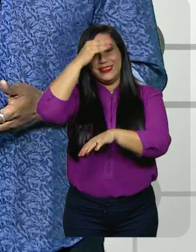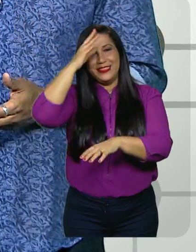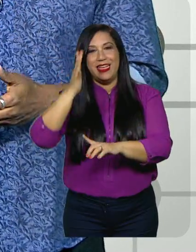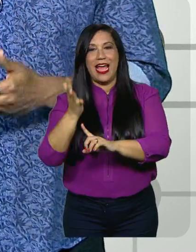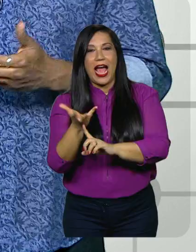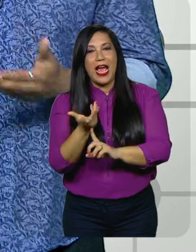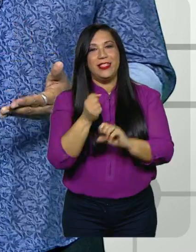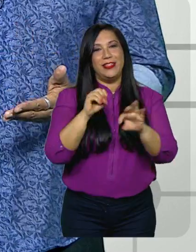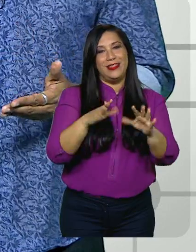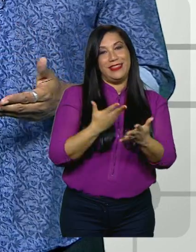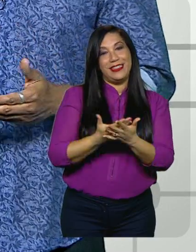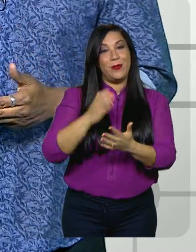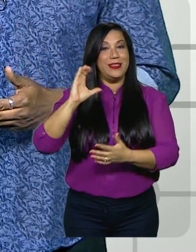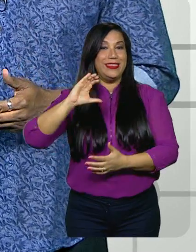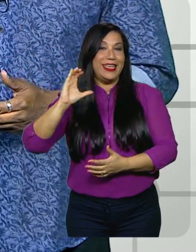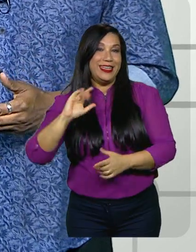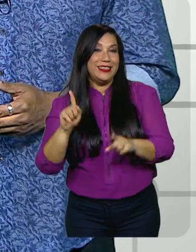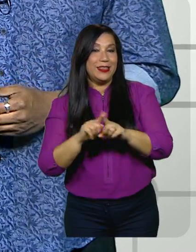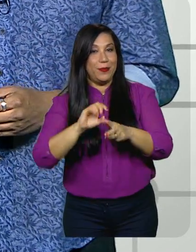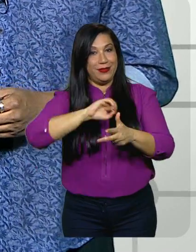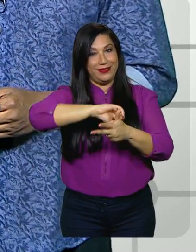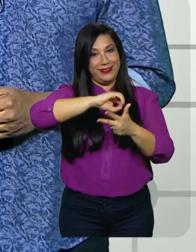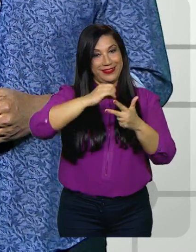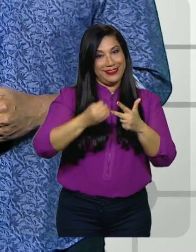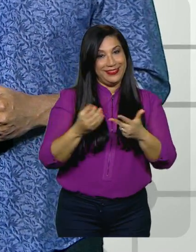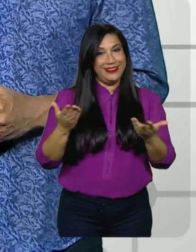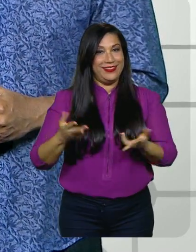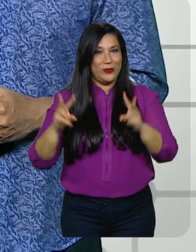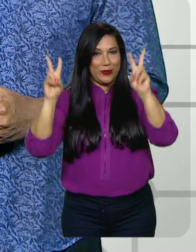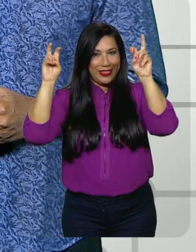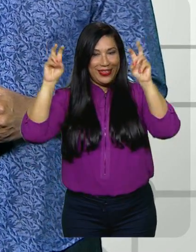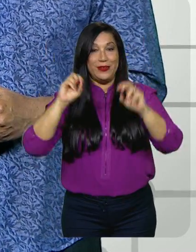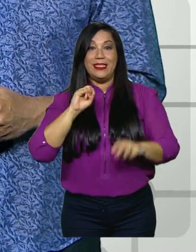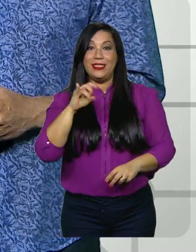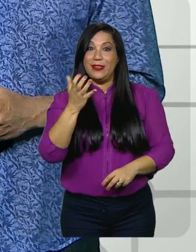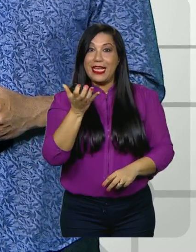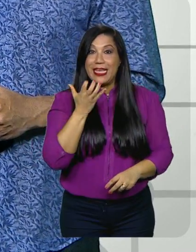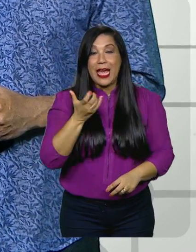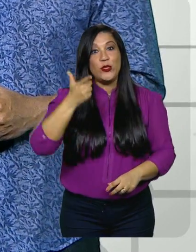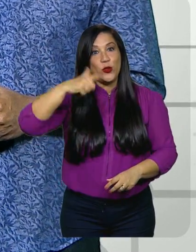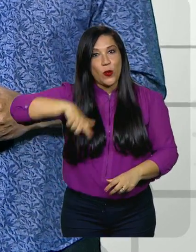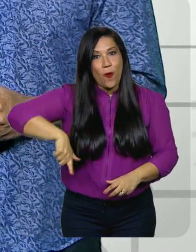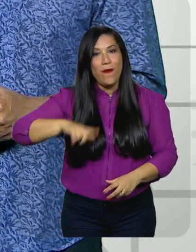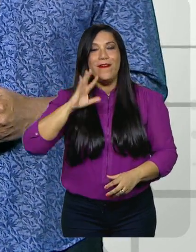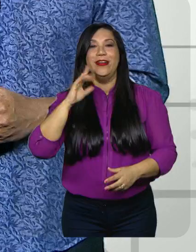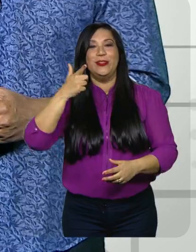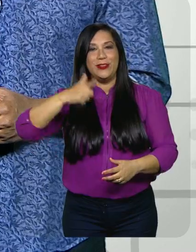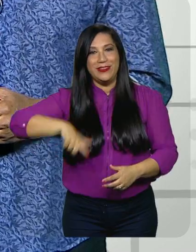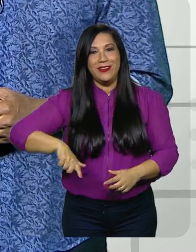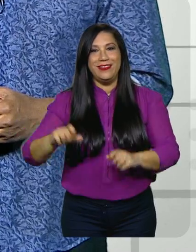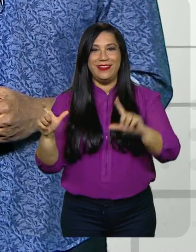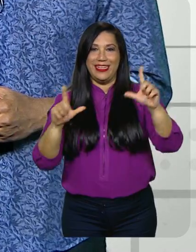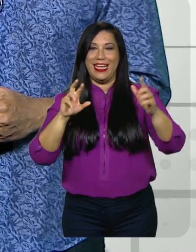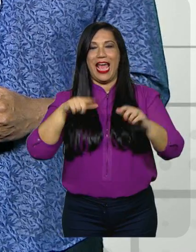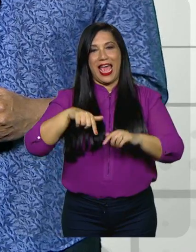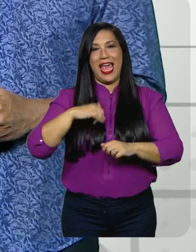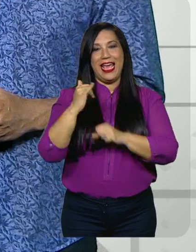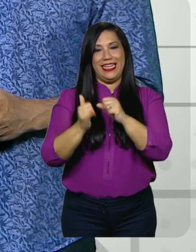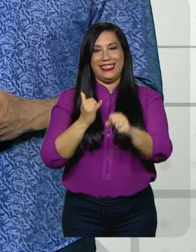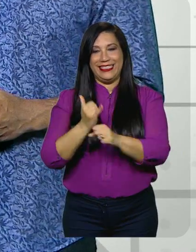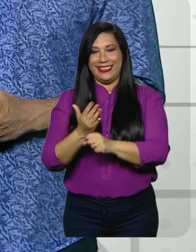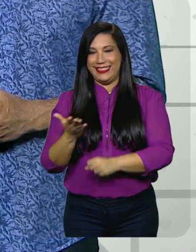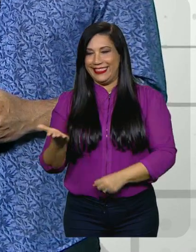e educação, ciência e o Exame Nacional do Ensino Médio. Se você deseja ver ou rever a nossa revista, acesse o